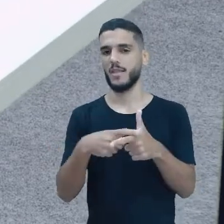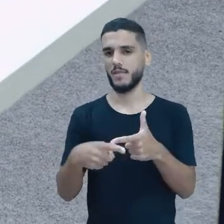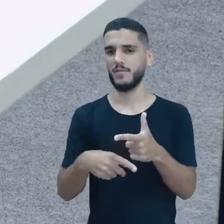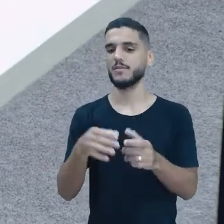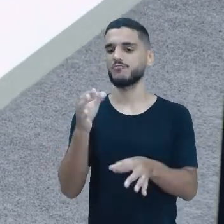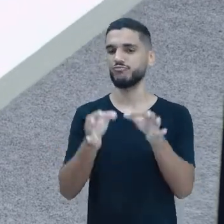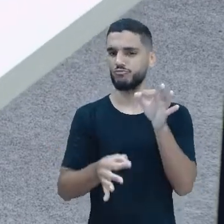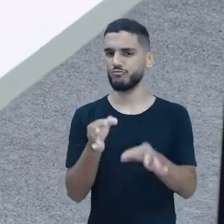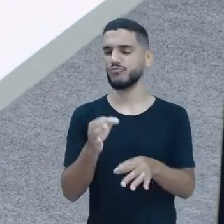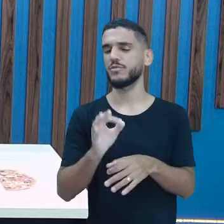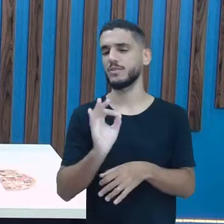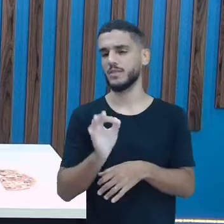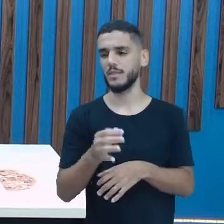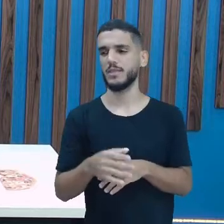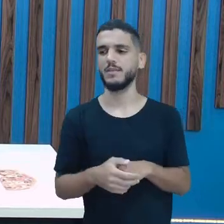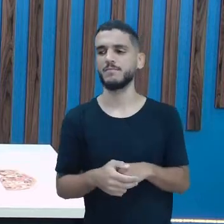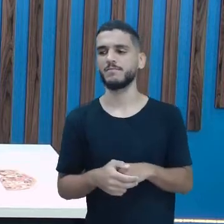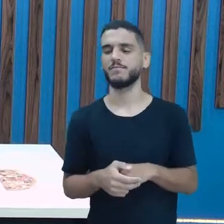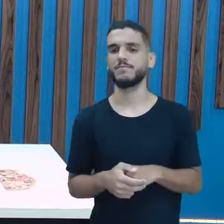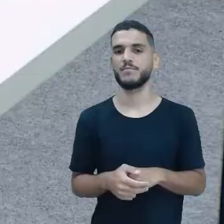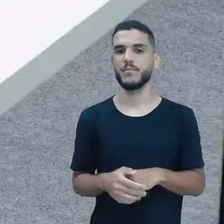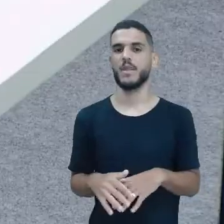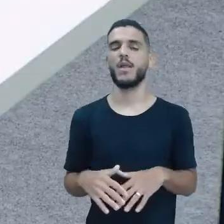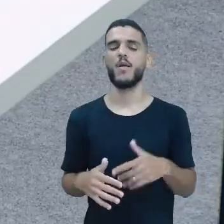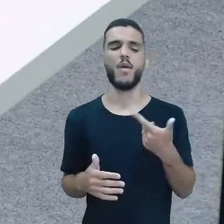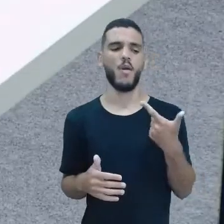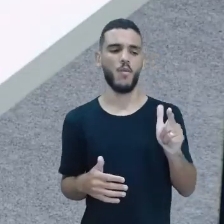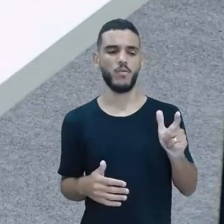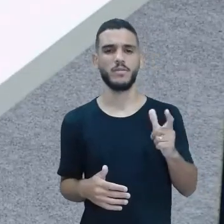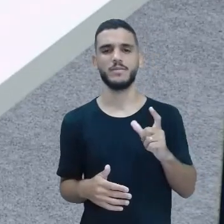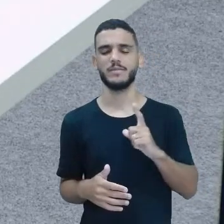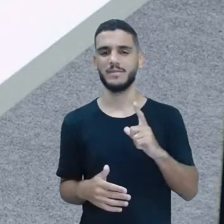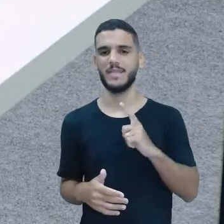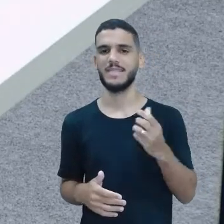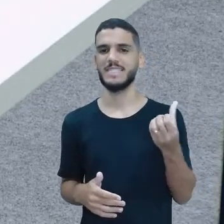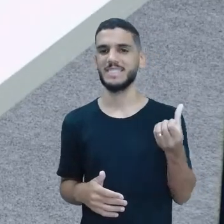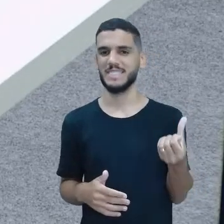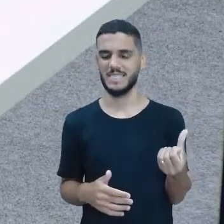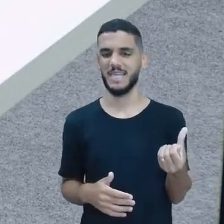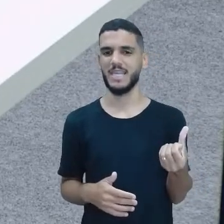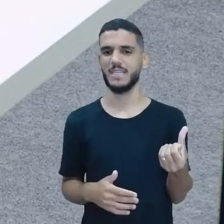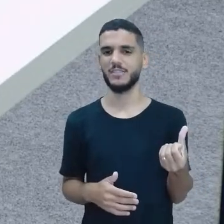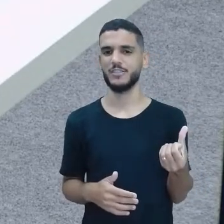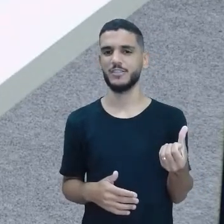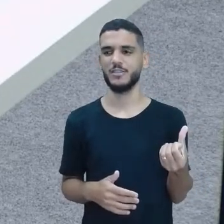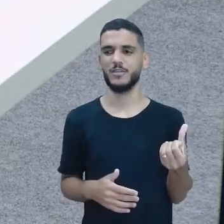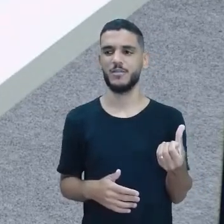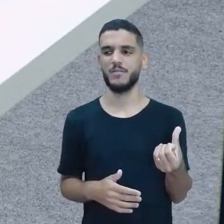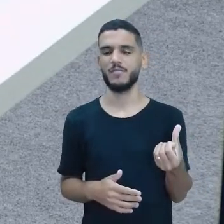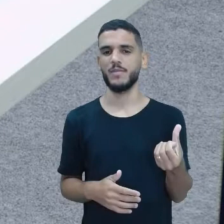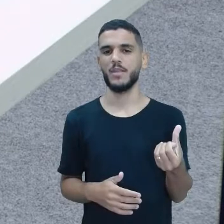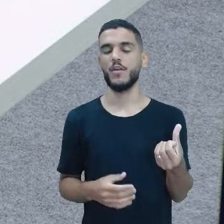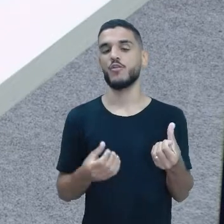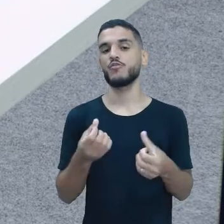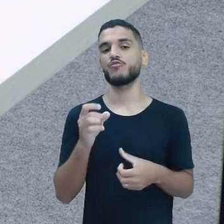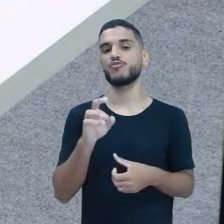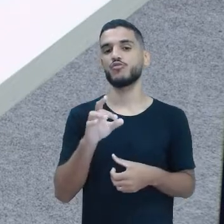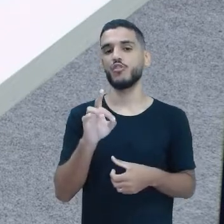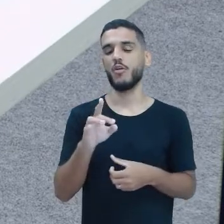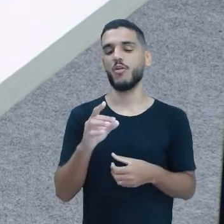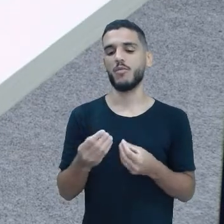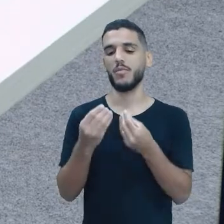bem justa. Já essa daqui, onde eu tenho 6 fatias, eu só dei 2 para ela e fiquei